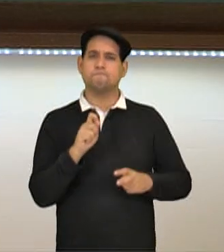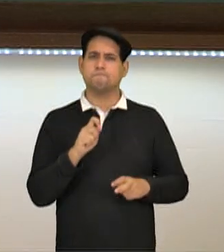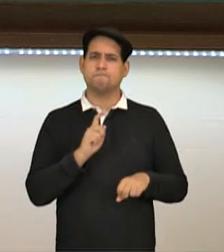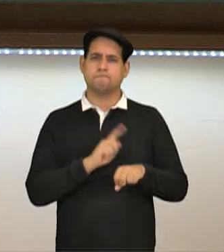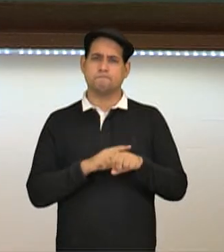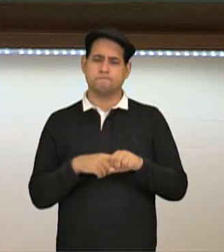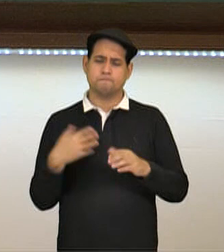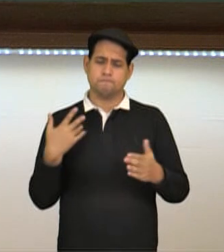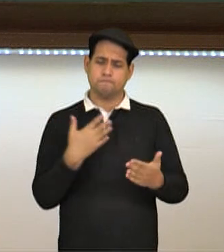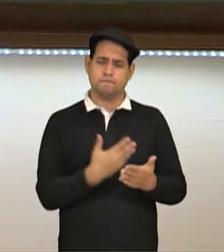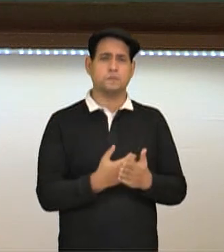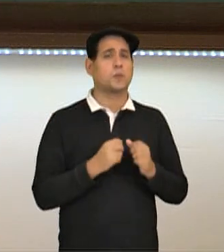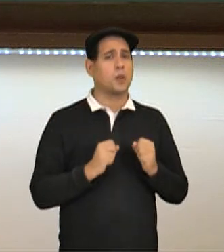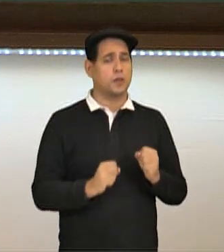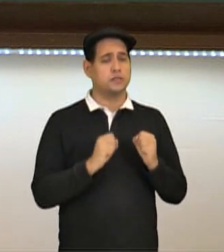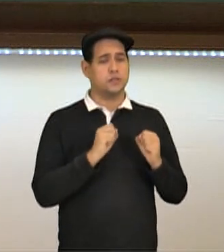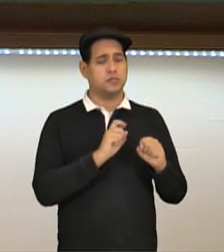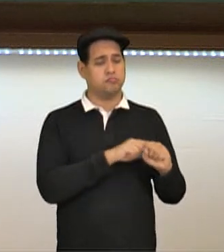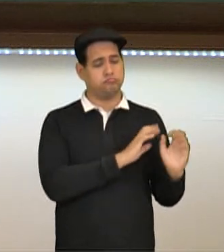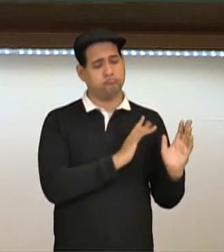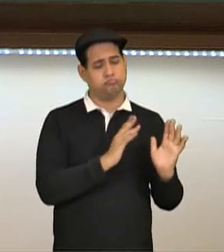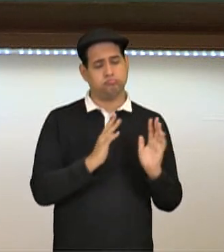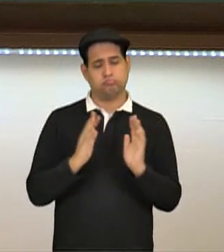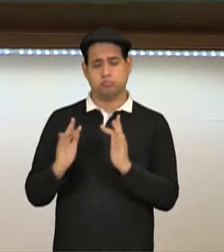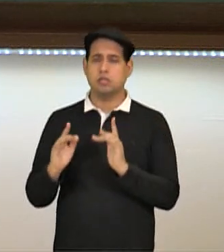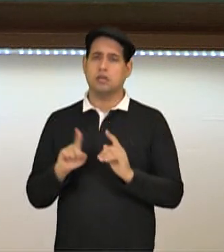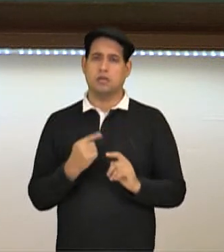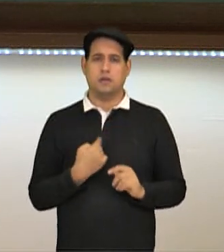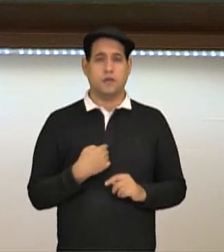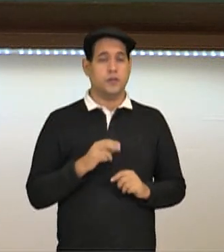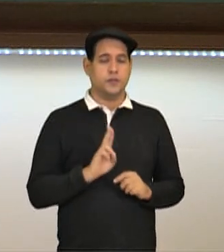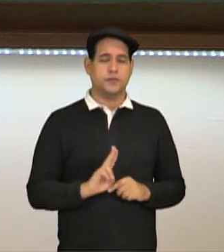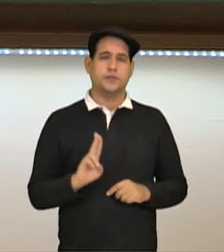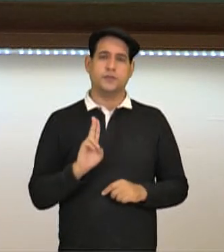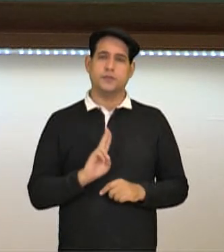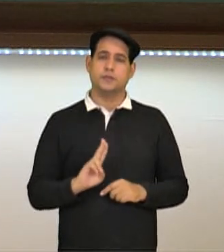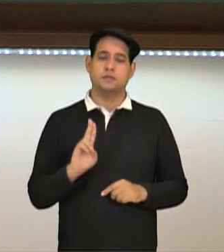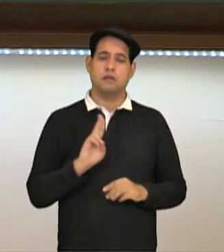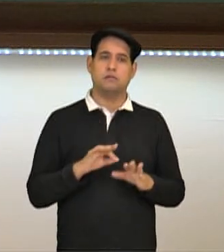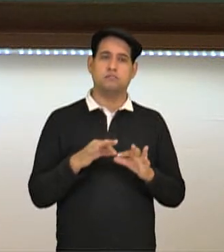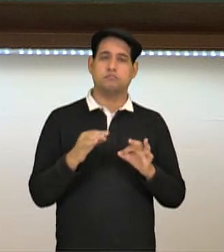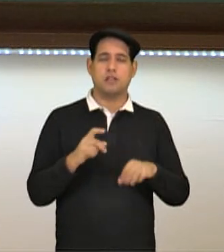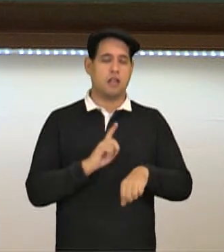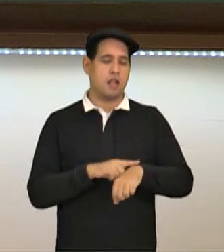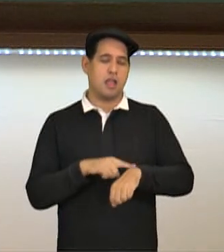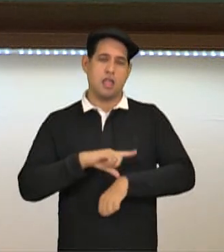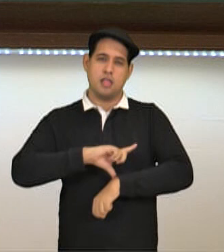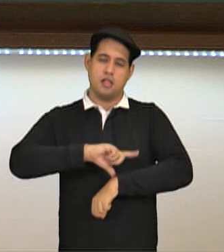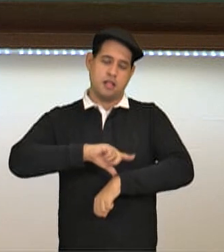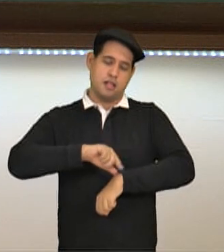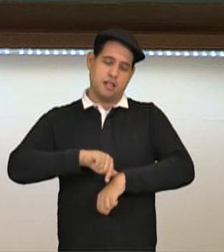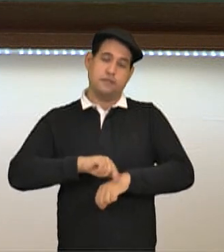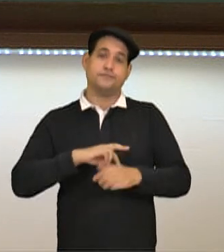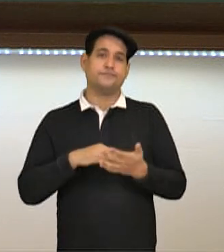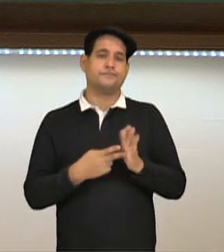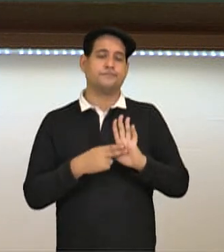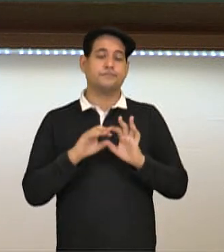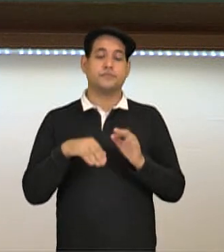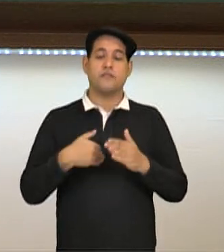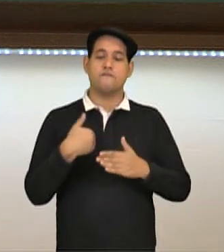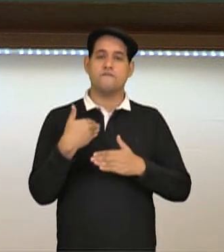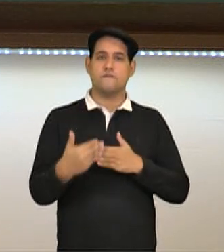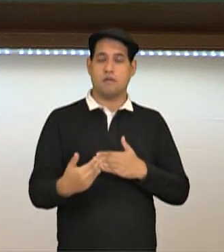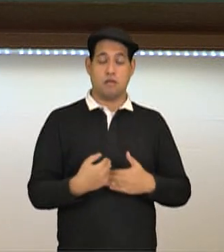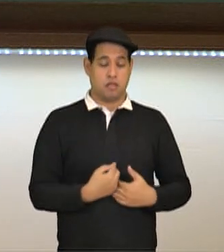tempo ele pode ser cronológico, que é aquele tempo que a gente pode medir em relógio, né? Então ele é externo ao